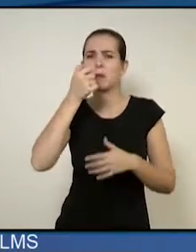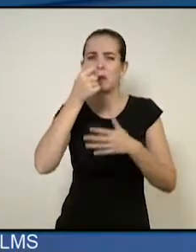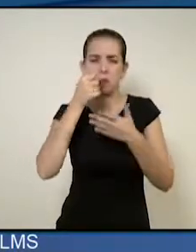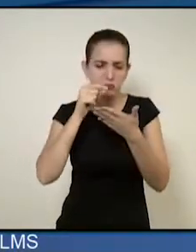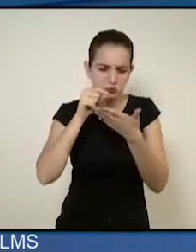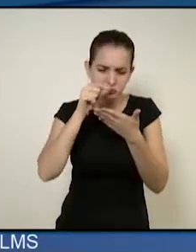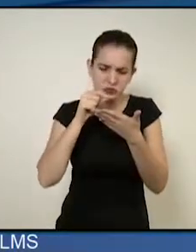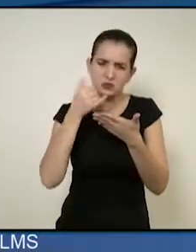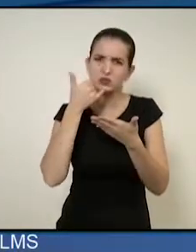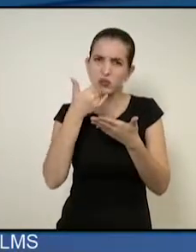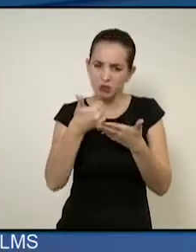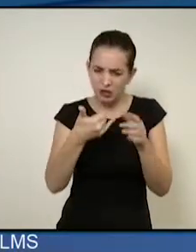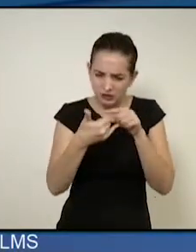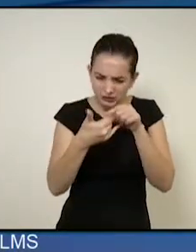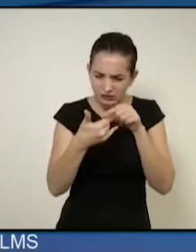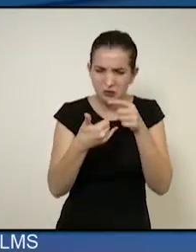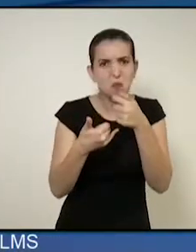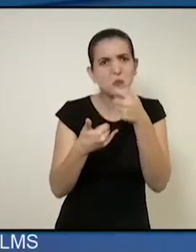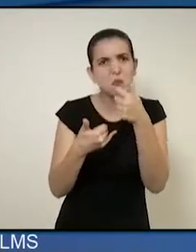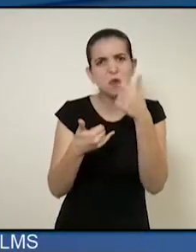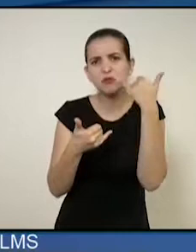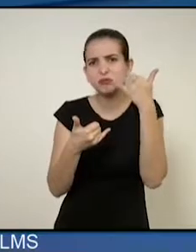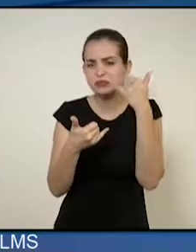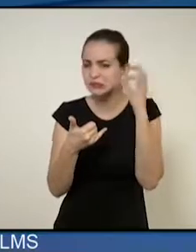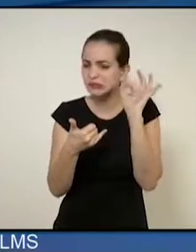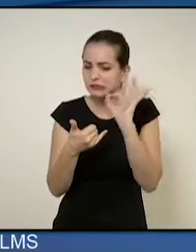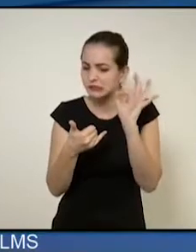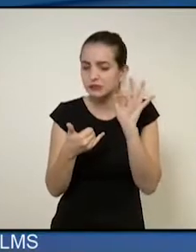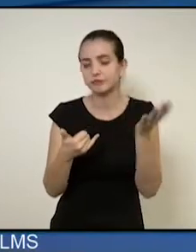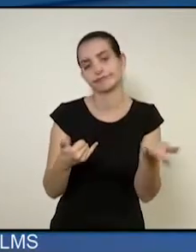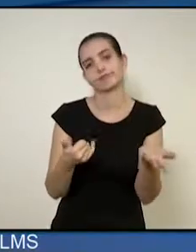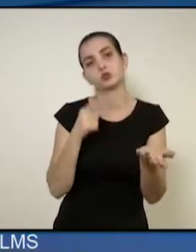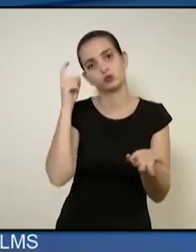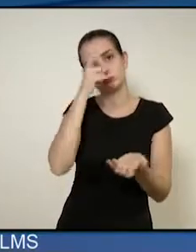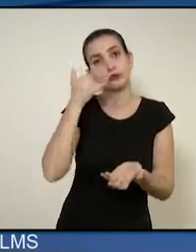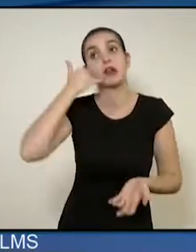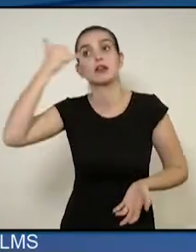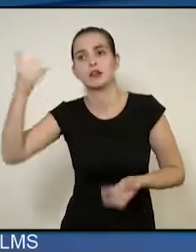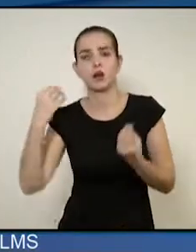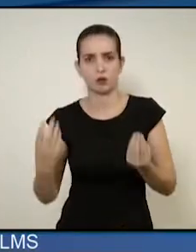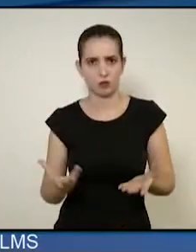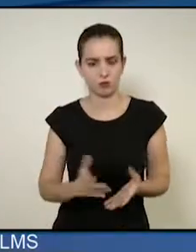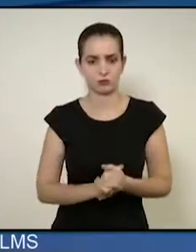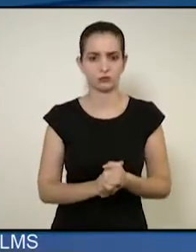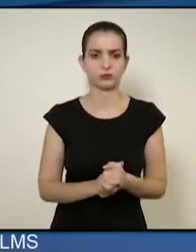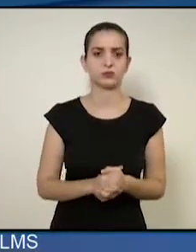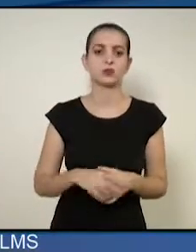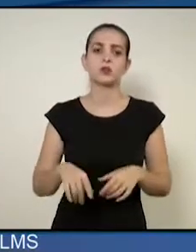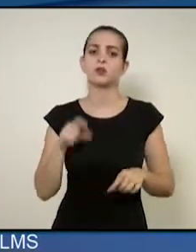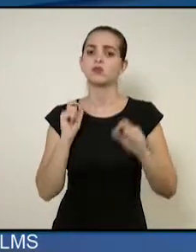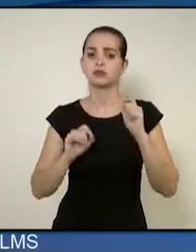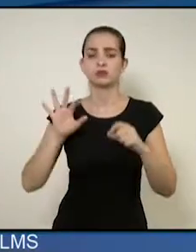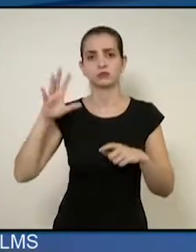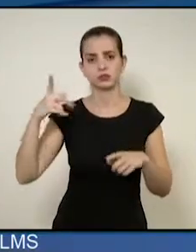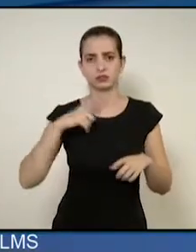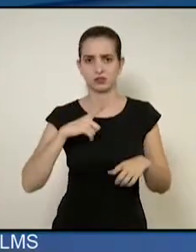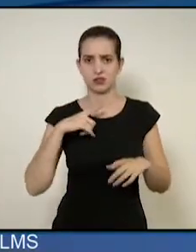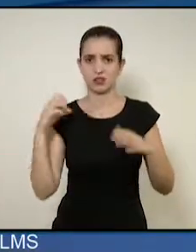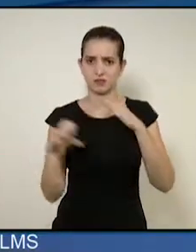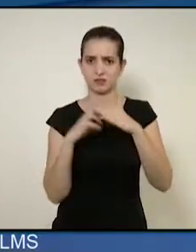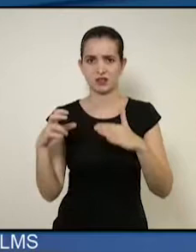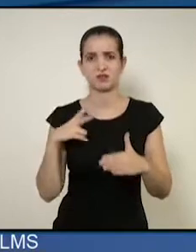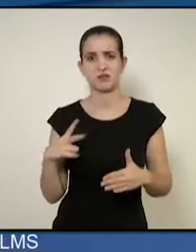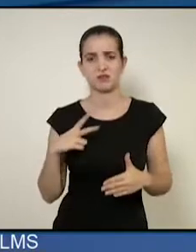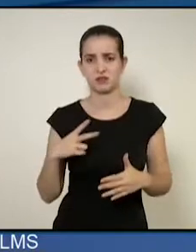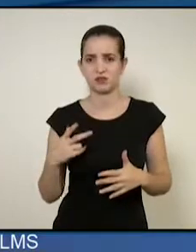mal ali, você não conseguia completar a ligação. Então, na verdade, a privatização aí, as empresas